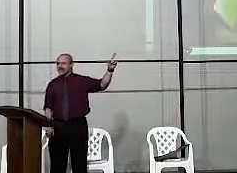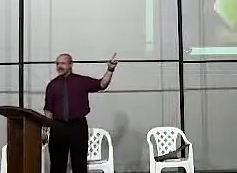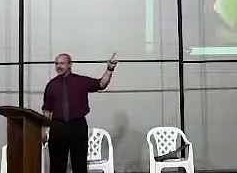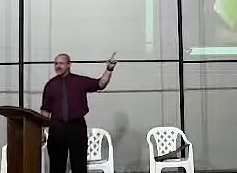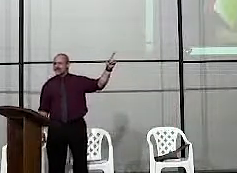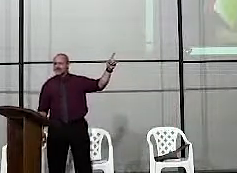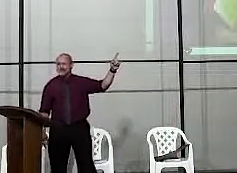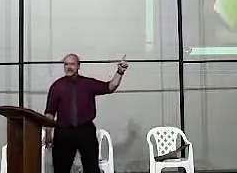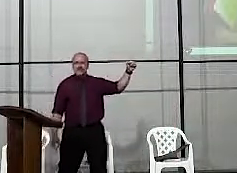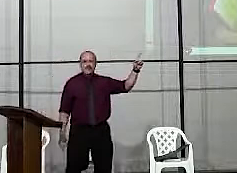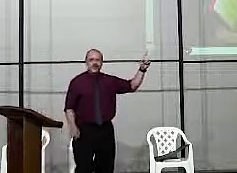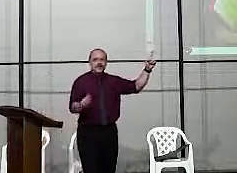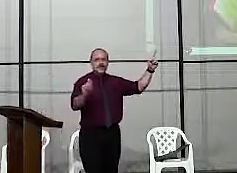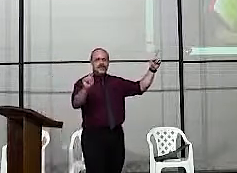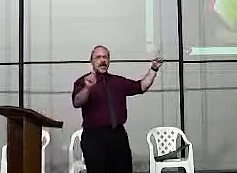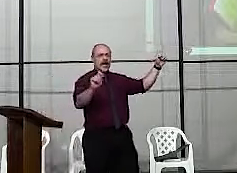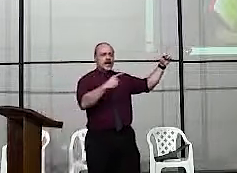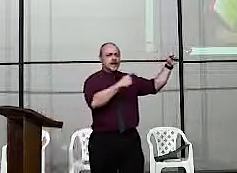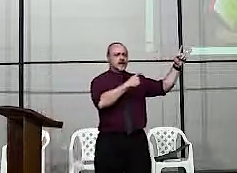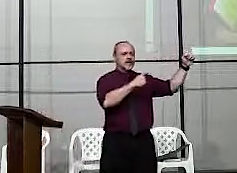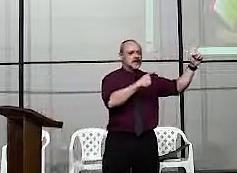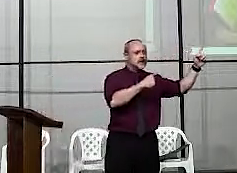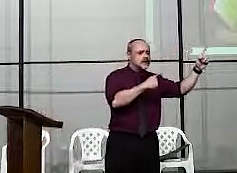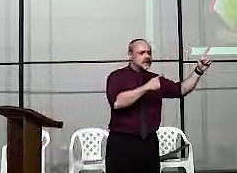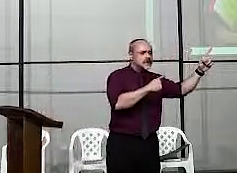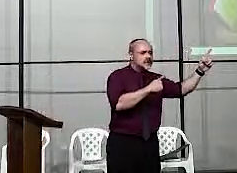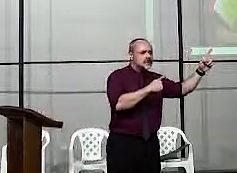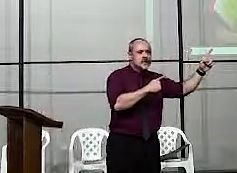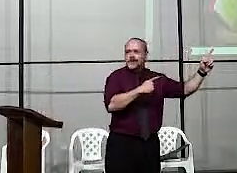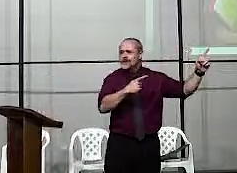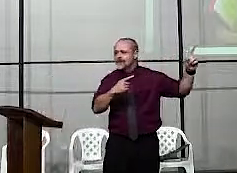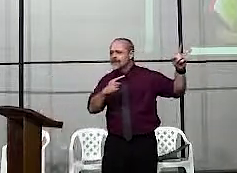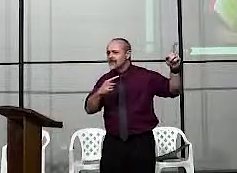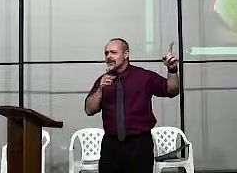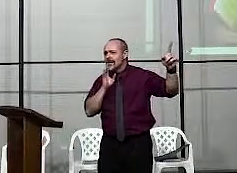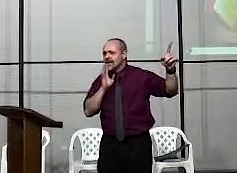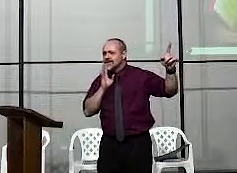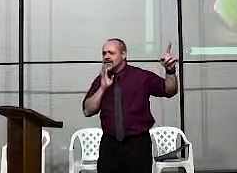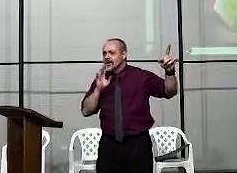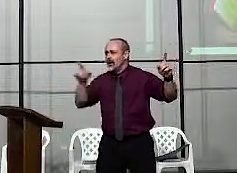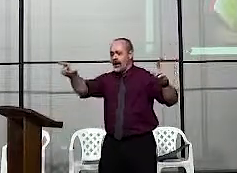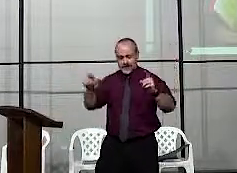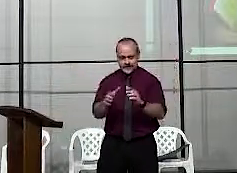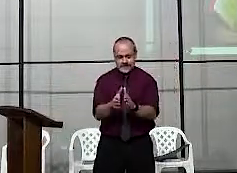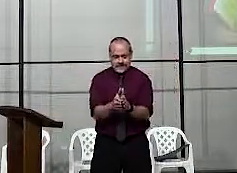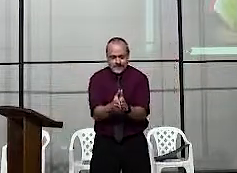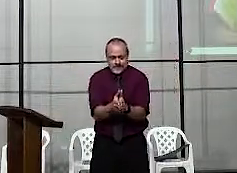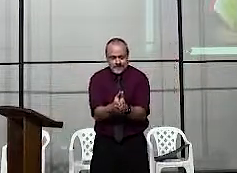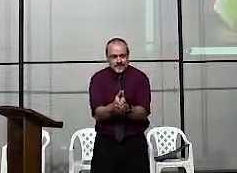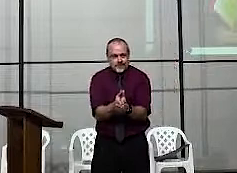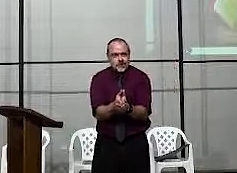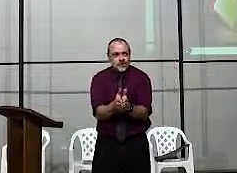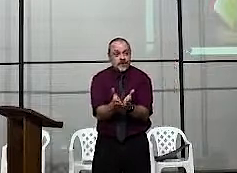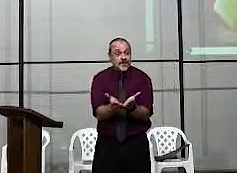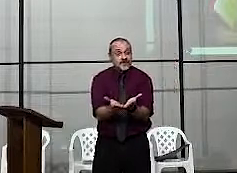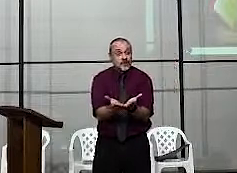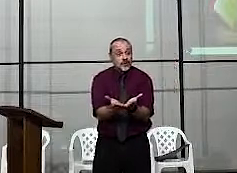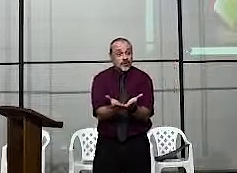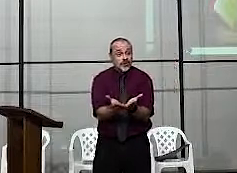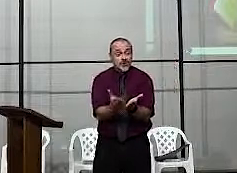Conhece? O que é? Conhece?